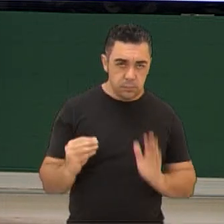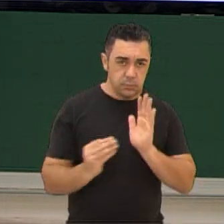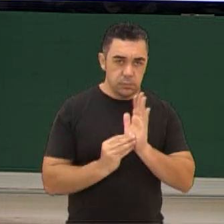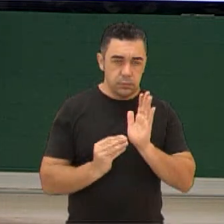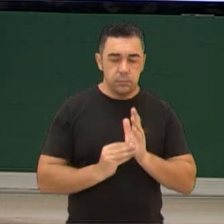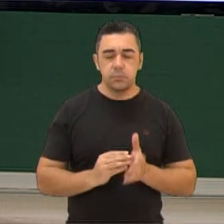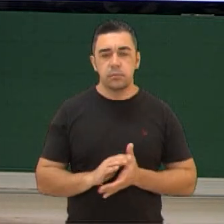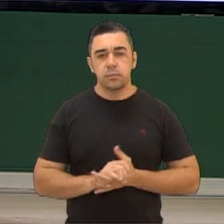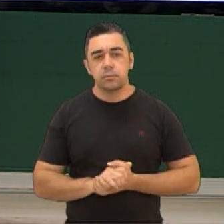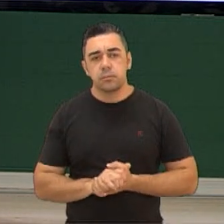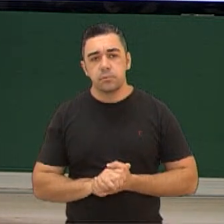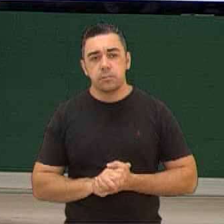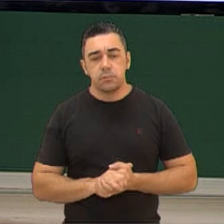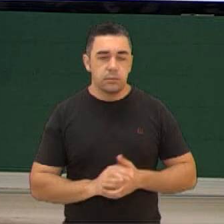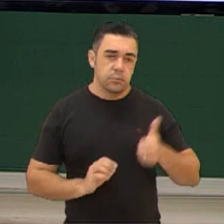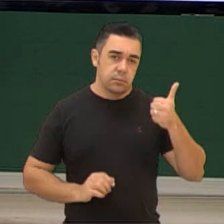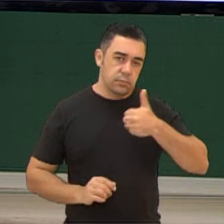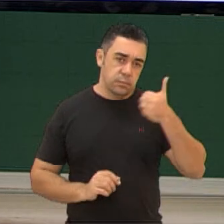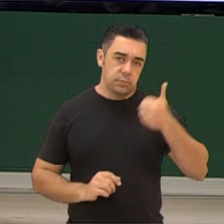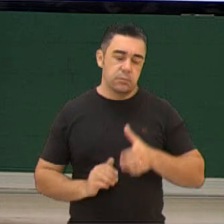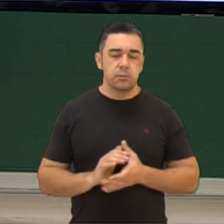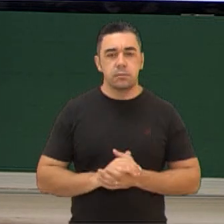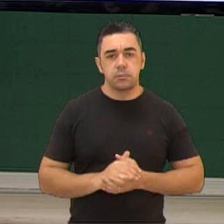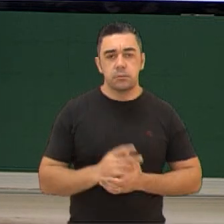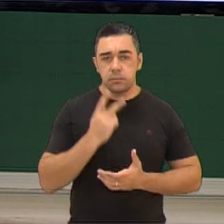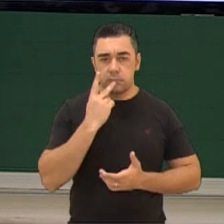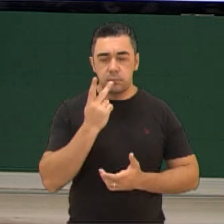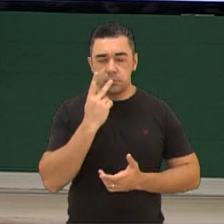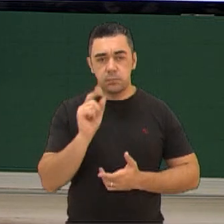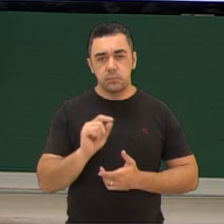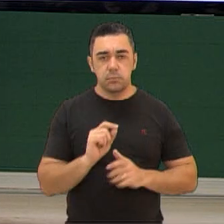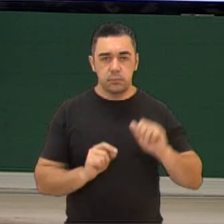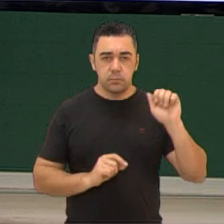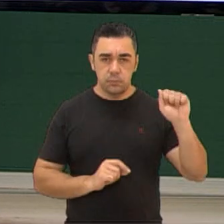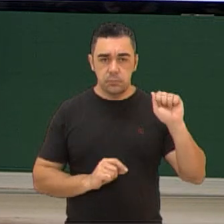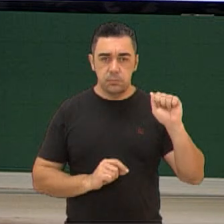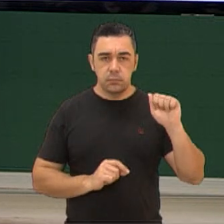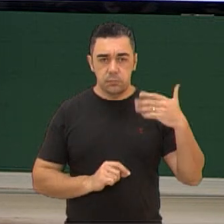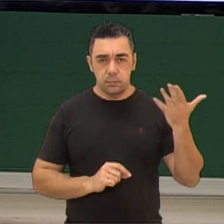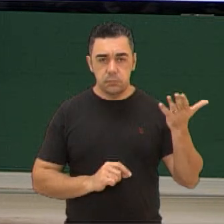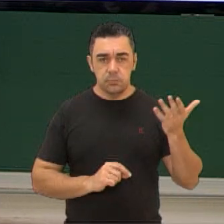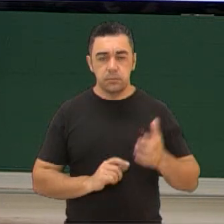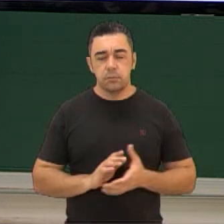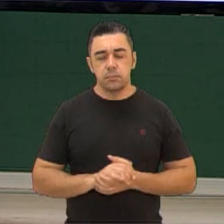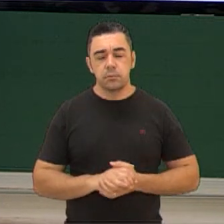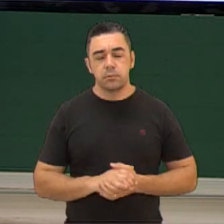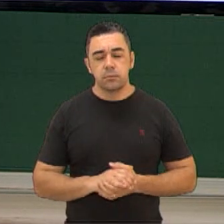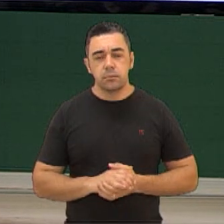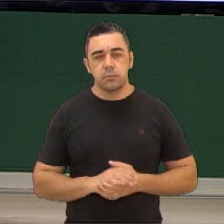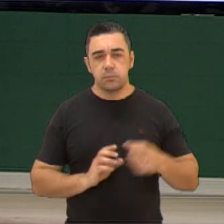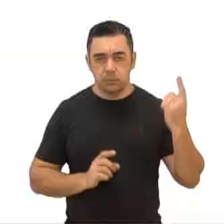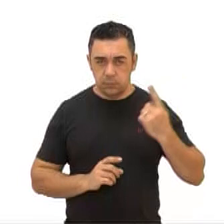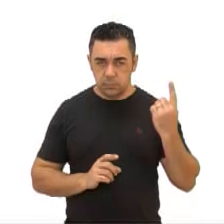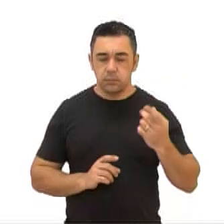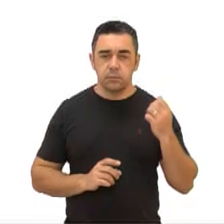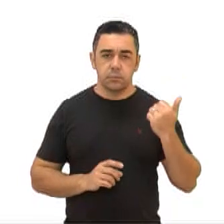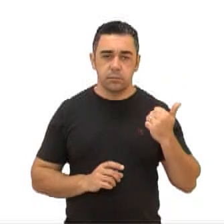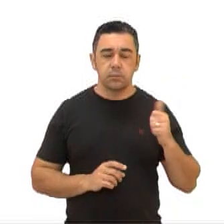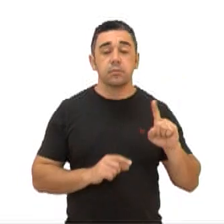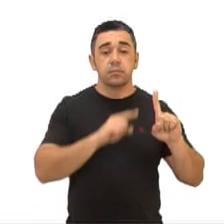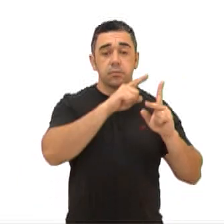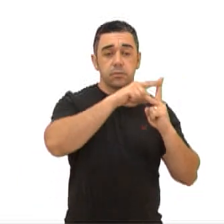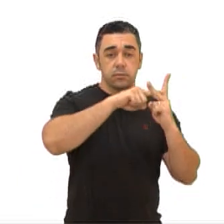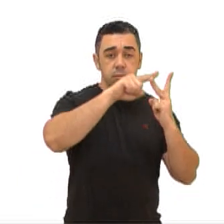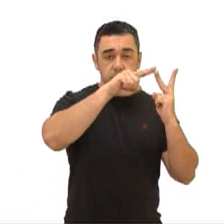essas informações. Na primeira coluna, nós temos que a primeira parte da primeira coluna, a